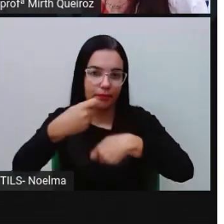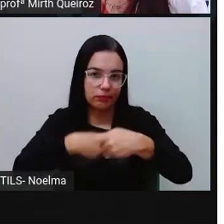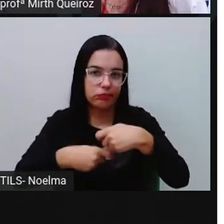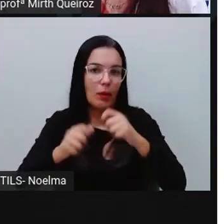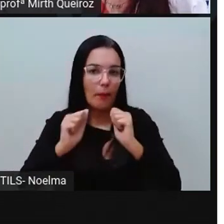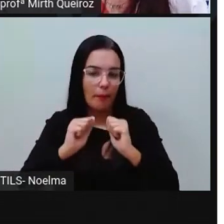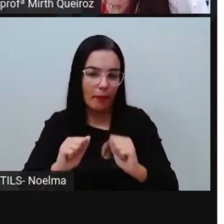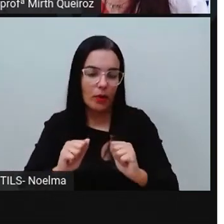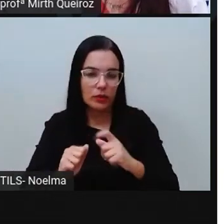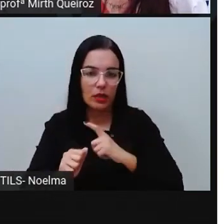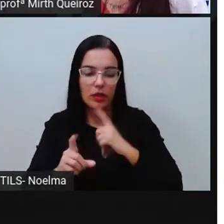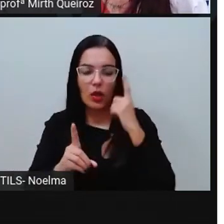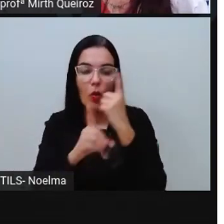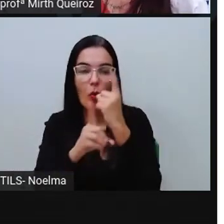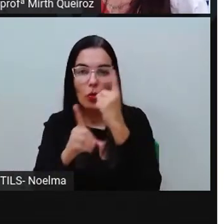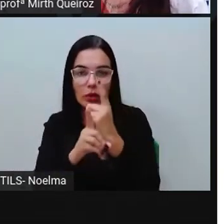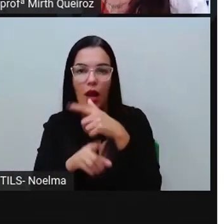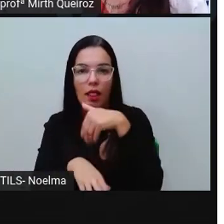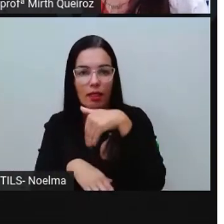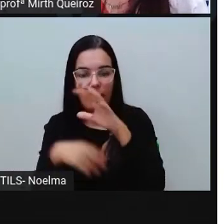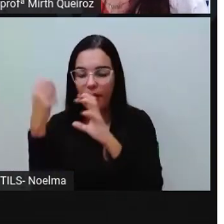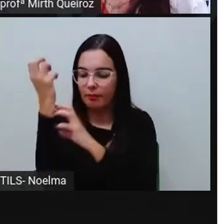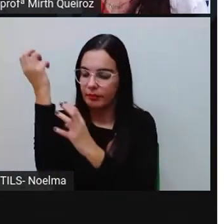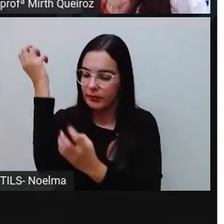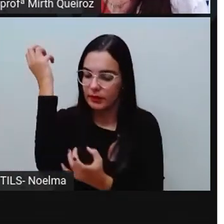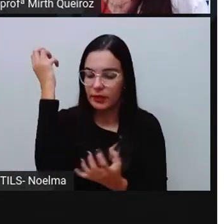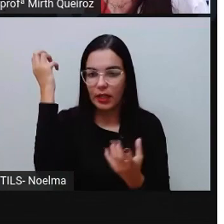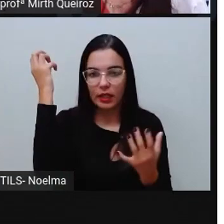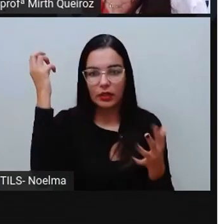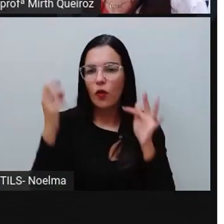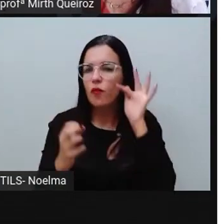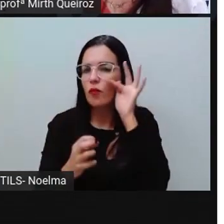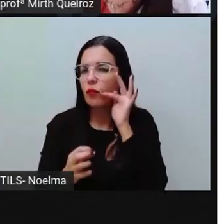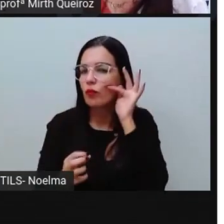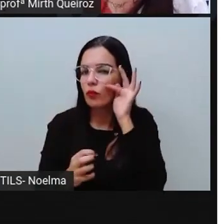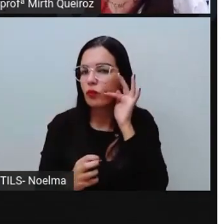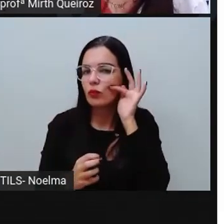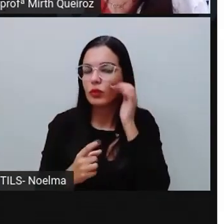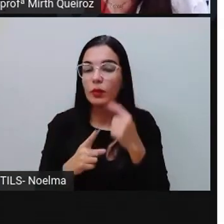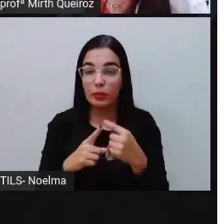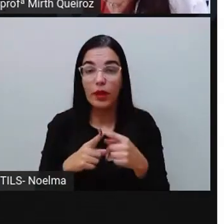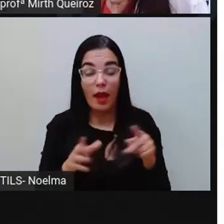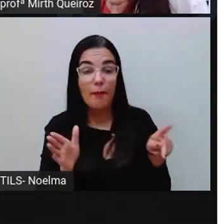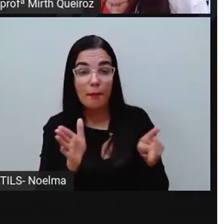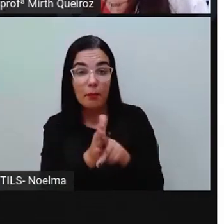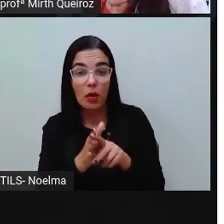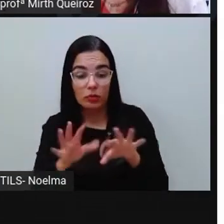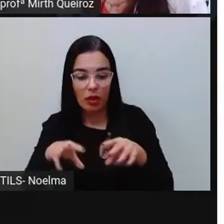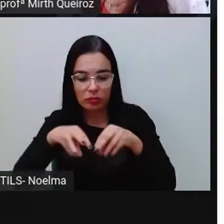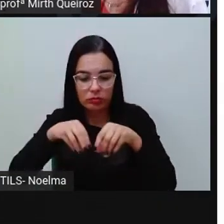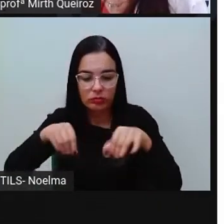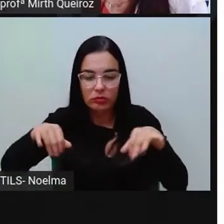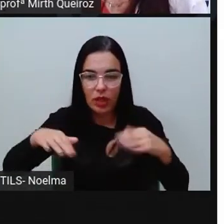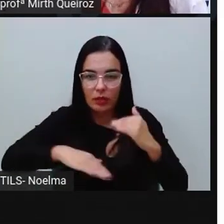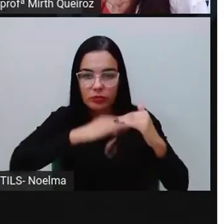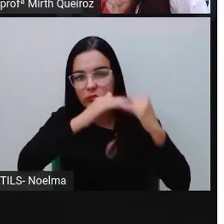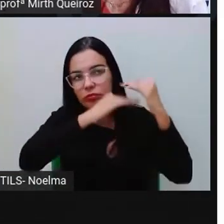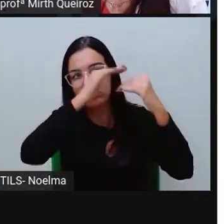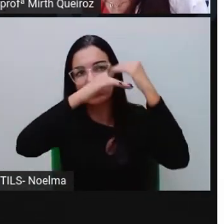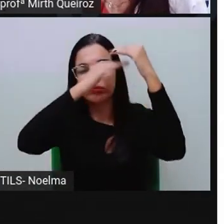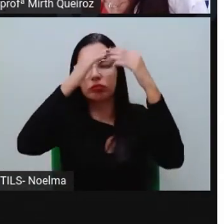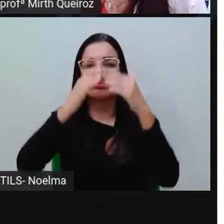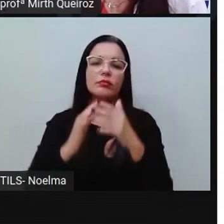podem ser encontrados aí neste bioma, onde o solo vai ser propício, né, para o desenvolvimento desse tipo